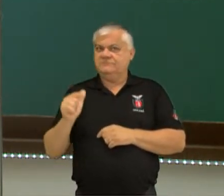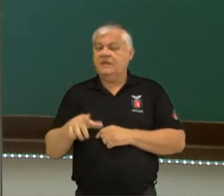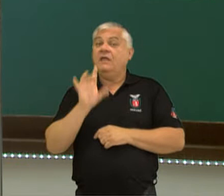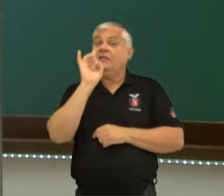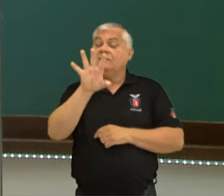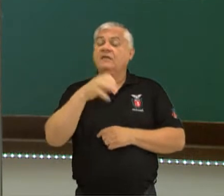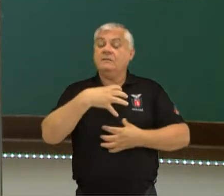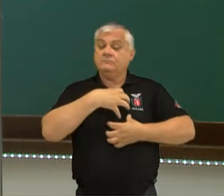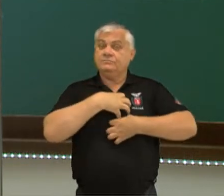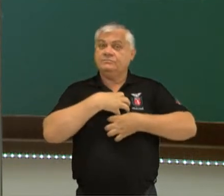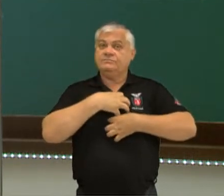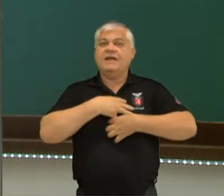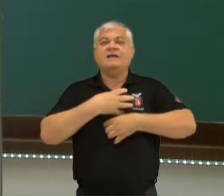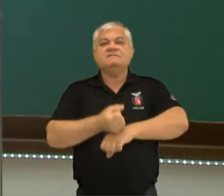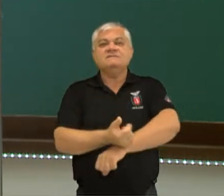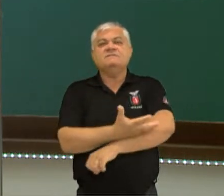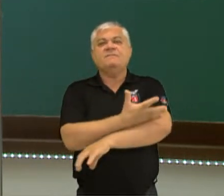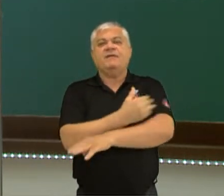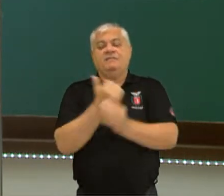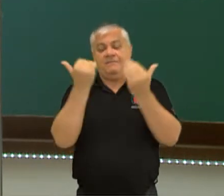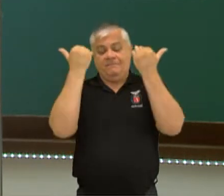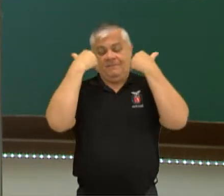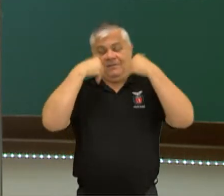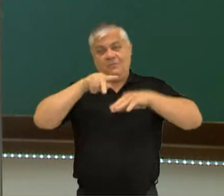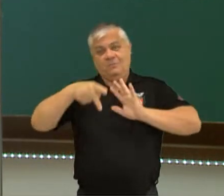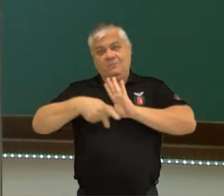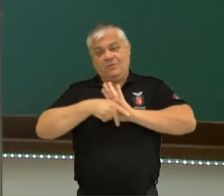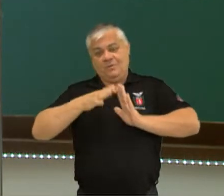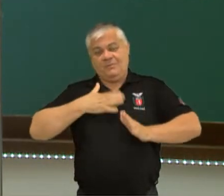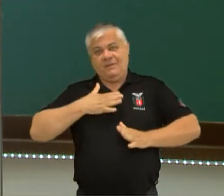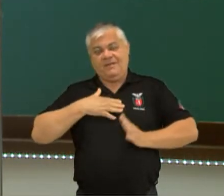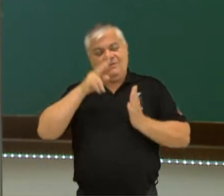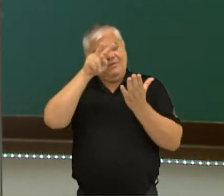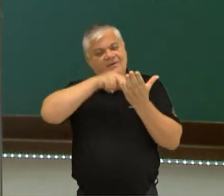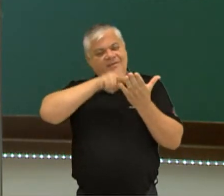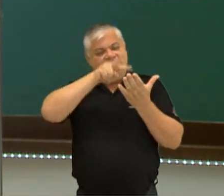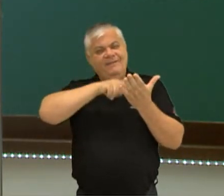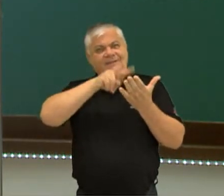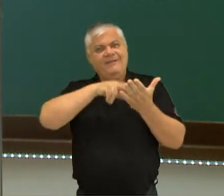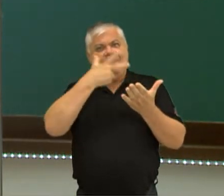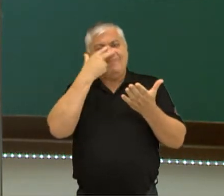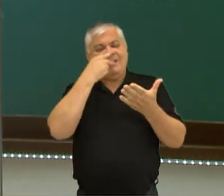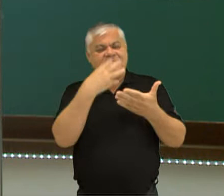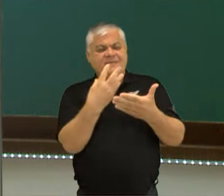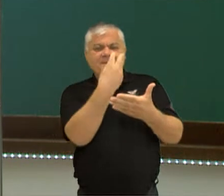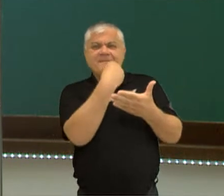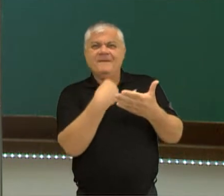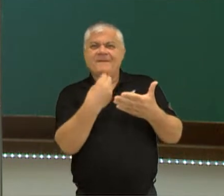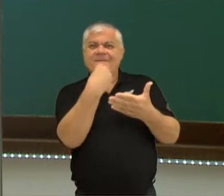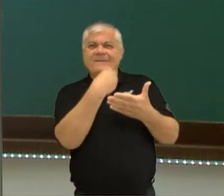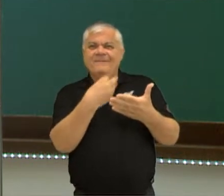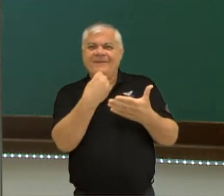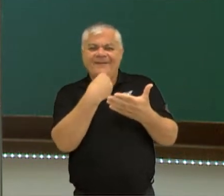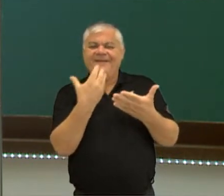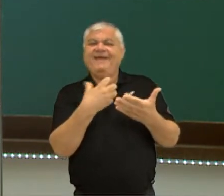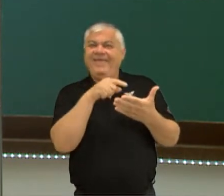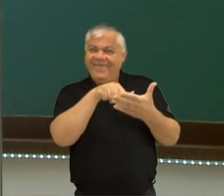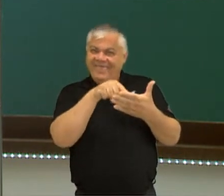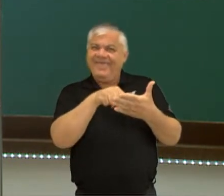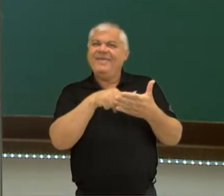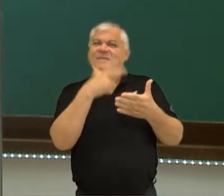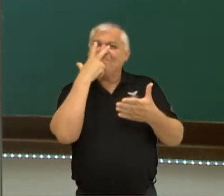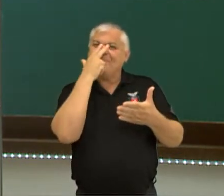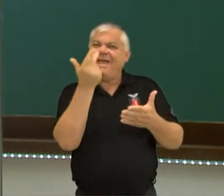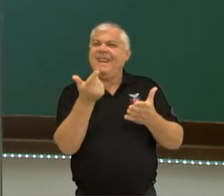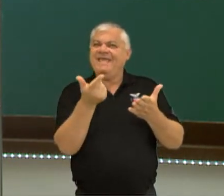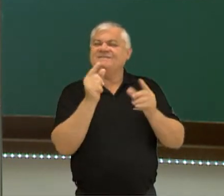um eu lírico, que é a voz que fala nesse poema, que fala nesse texto. É a voz que se pronuncia, que se expressa.